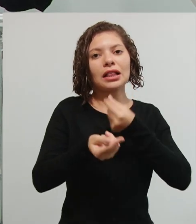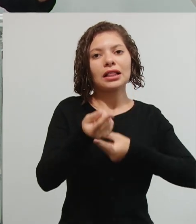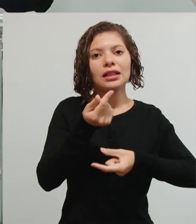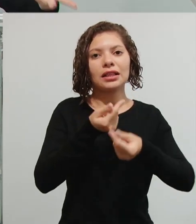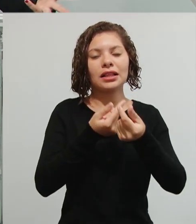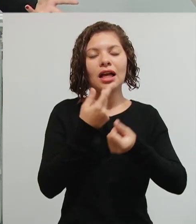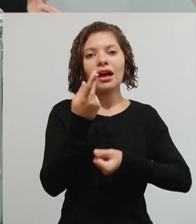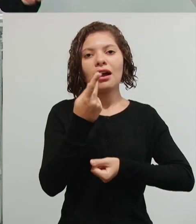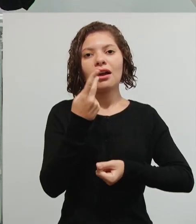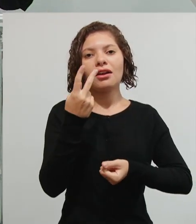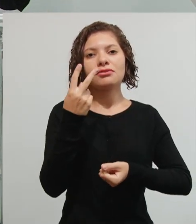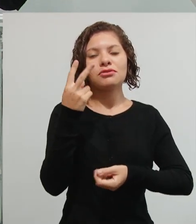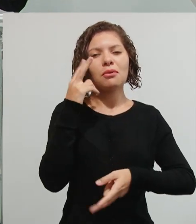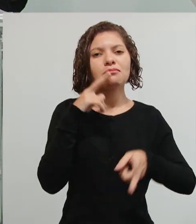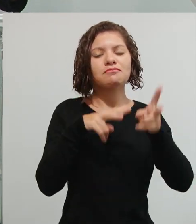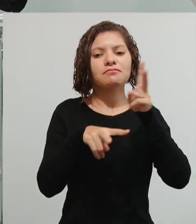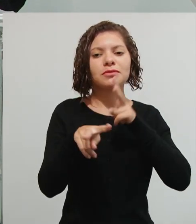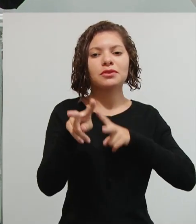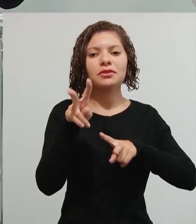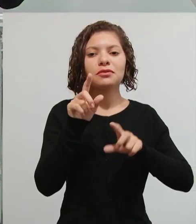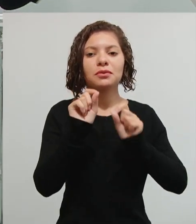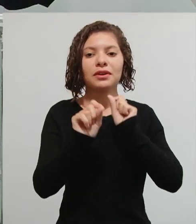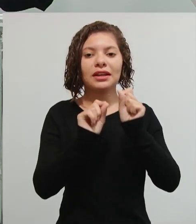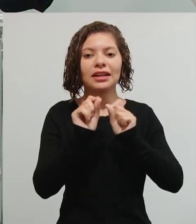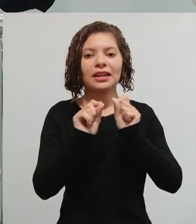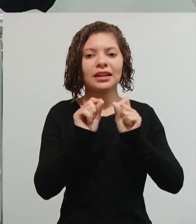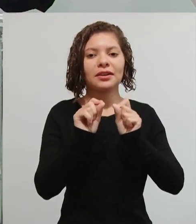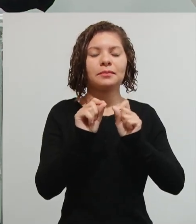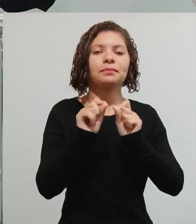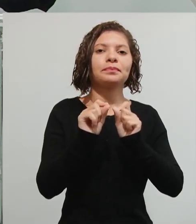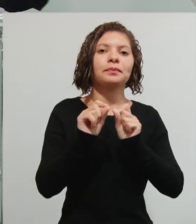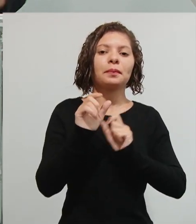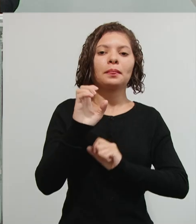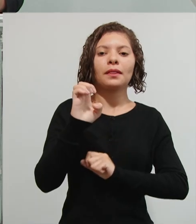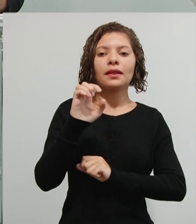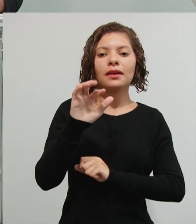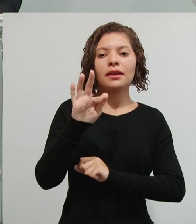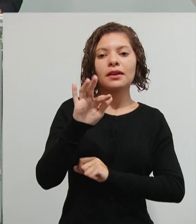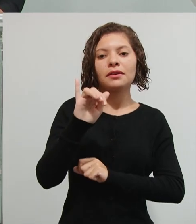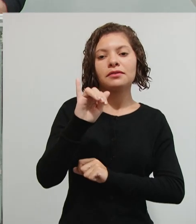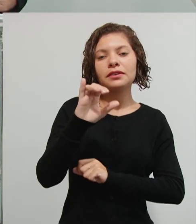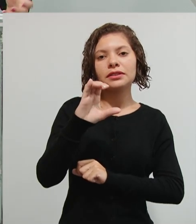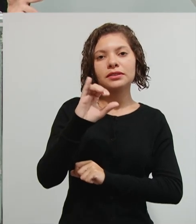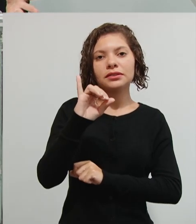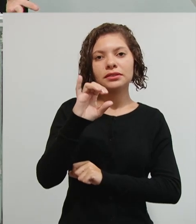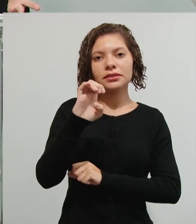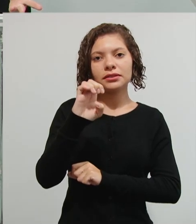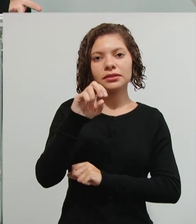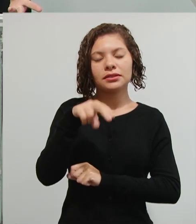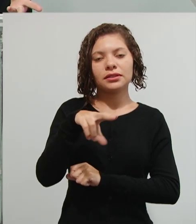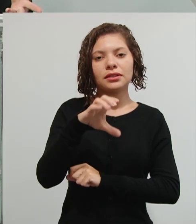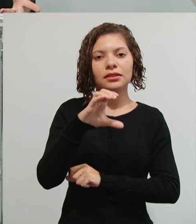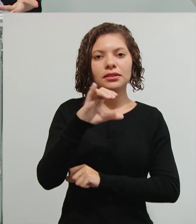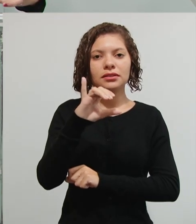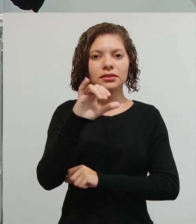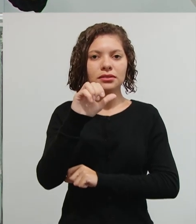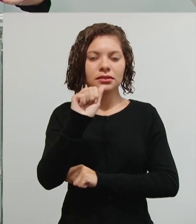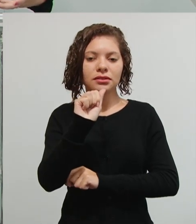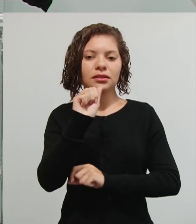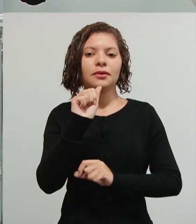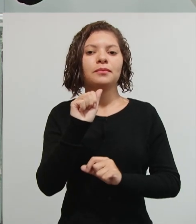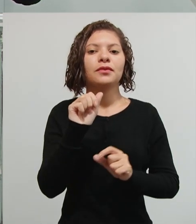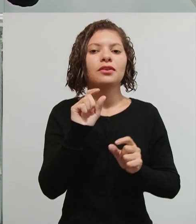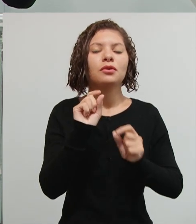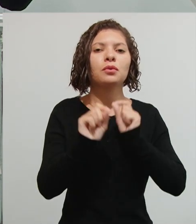vezes escolhas sobre ele, é o trade-off que existe entre eficiência e equidade. Eficiente é quando a gente faz a coisa